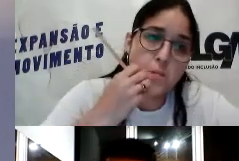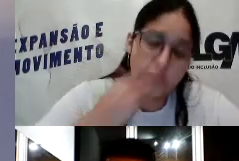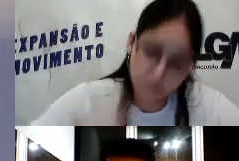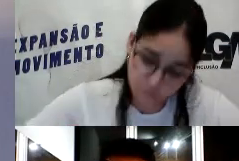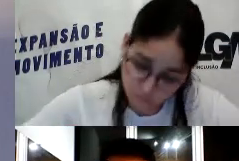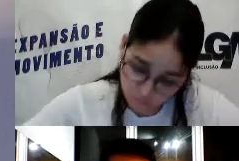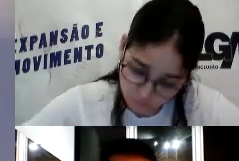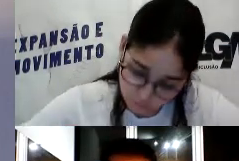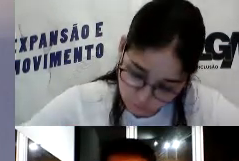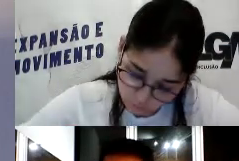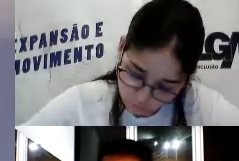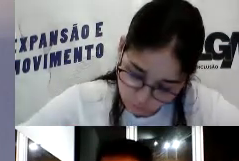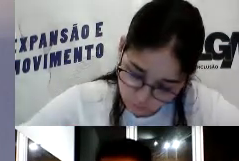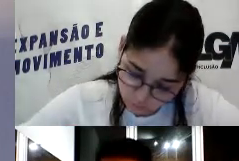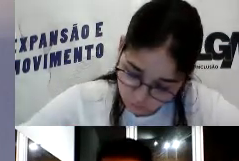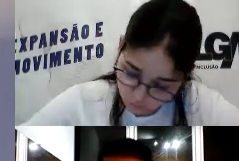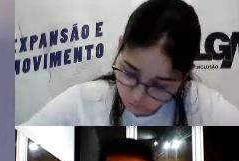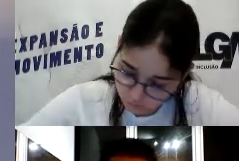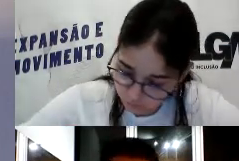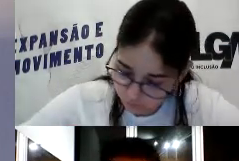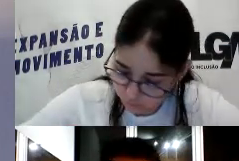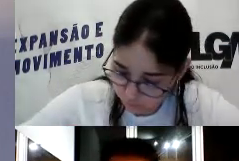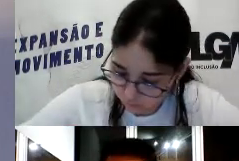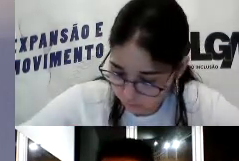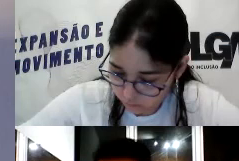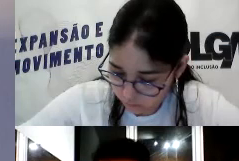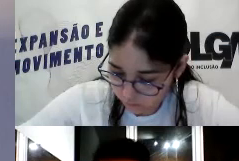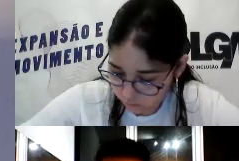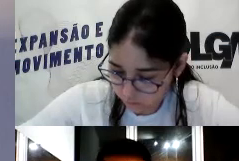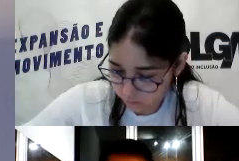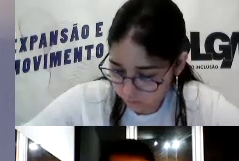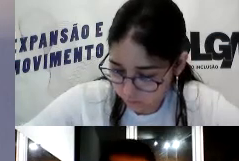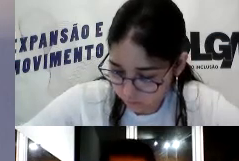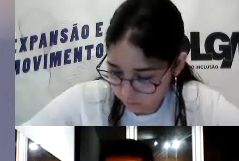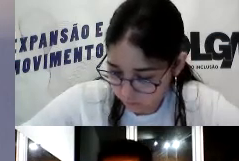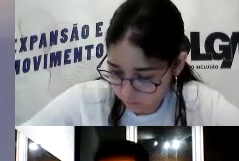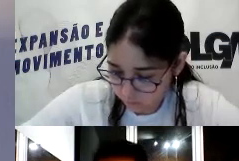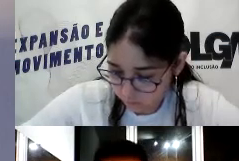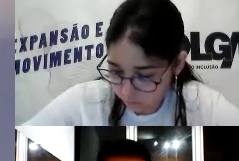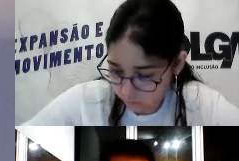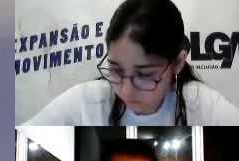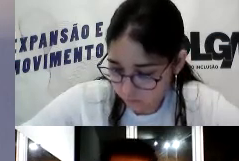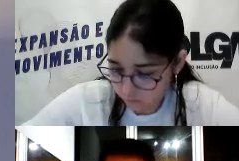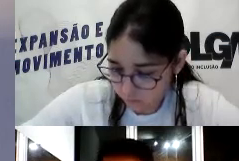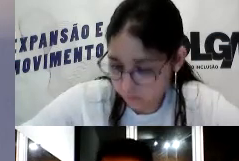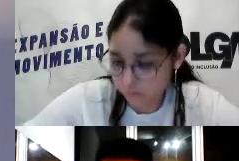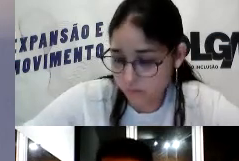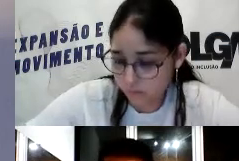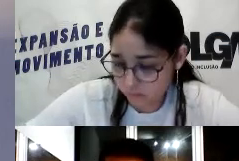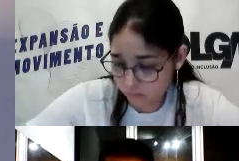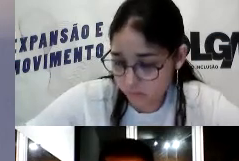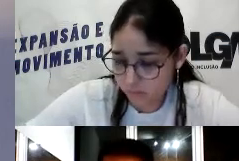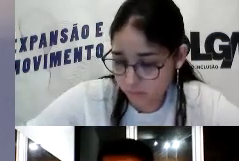desacreditando que ele teria possibilidade de amar alguém, de ser amado por alguém, de se relacionar, de transar, de fazer tudo